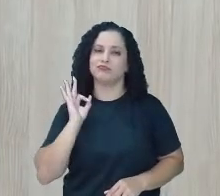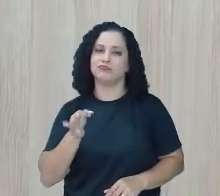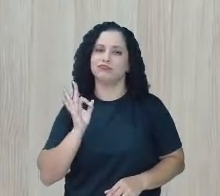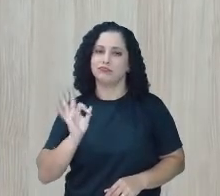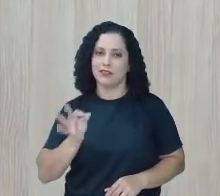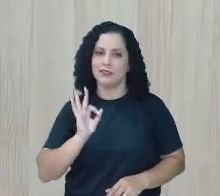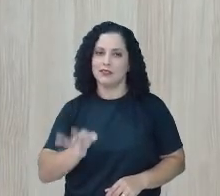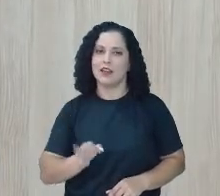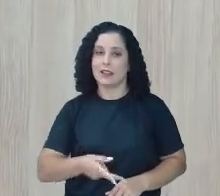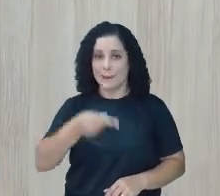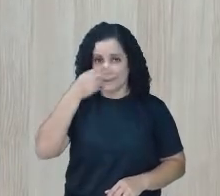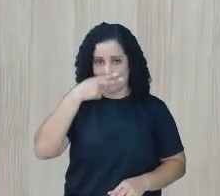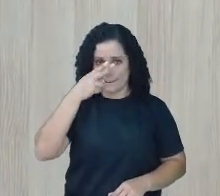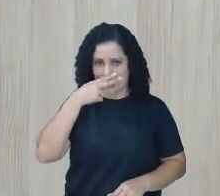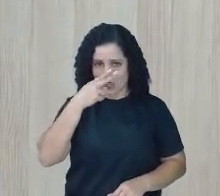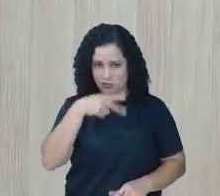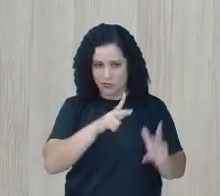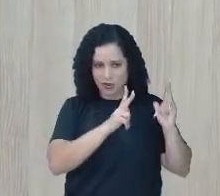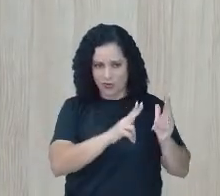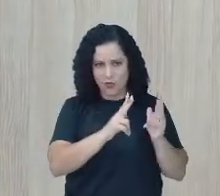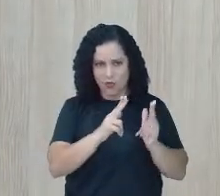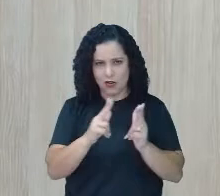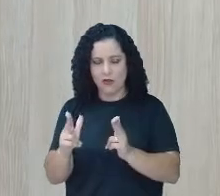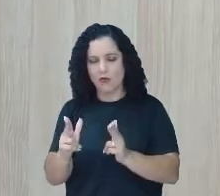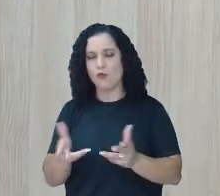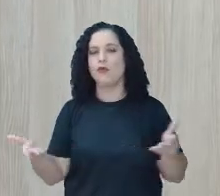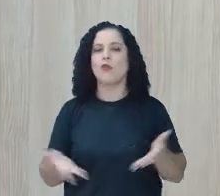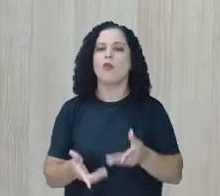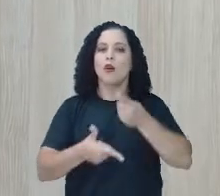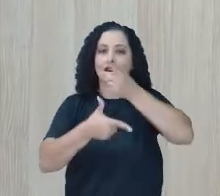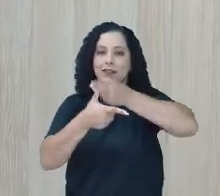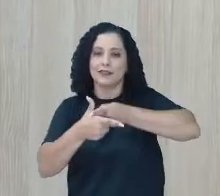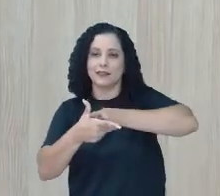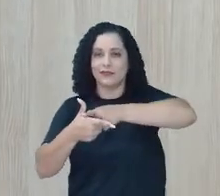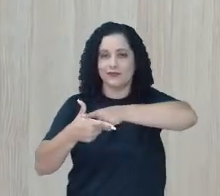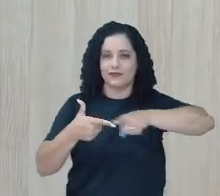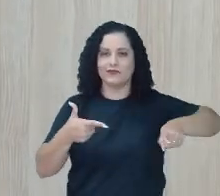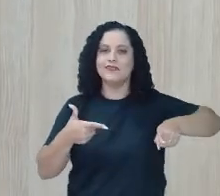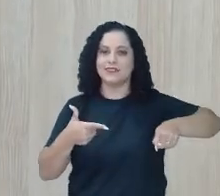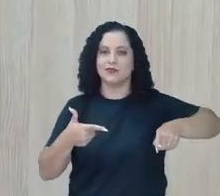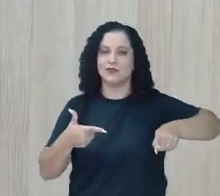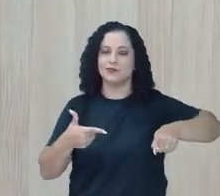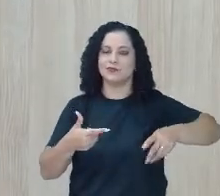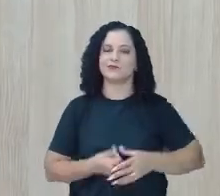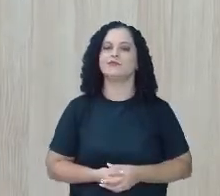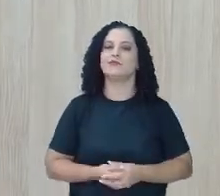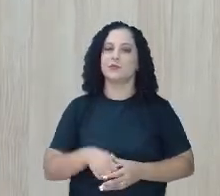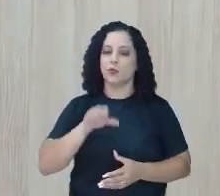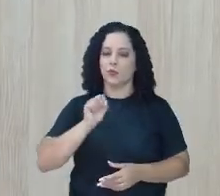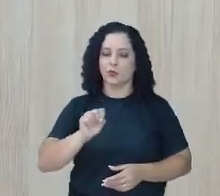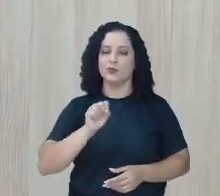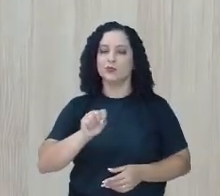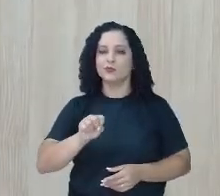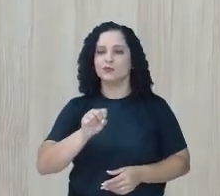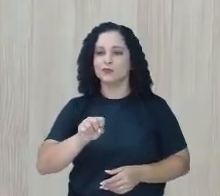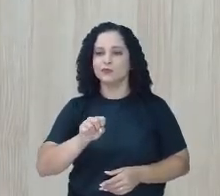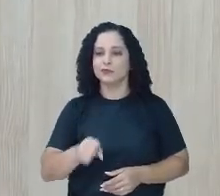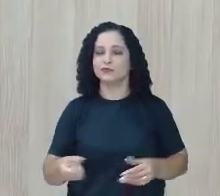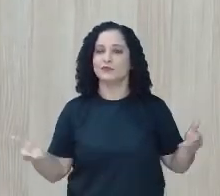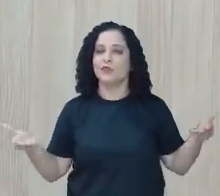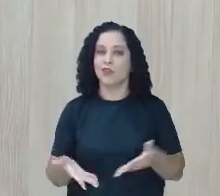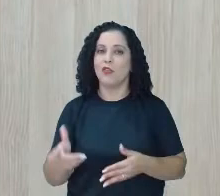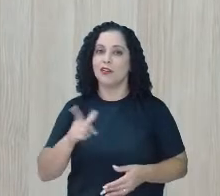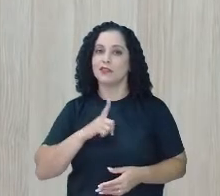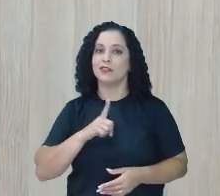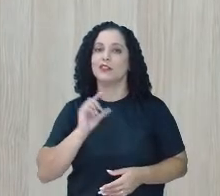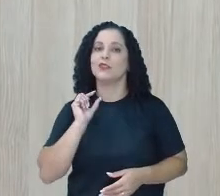ângulos têm a mesma medida, a gente vai fazer a divisão dessa soma por 8. E aí a gente vai ter o